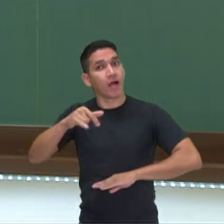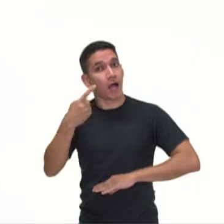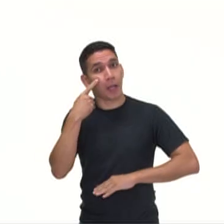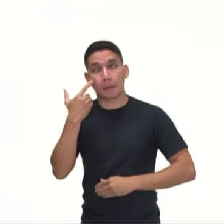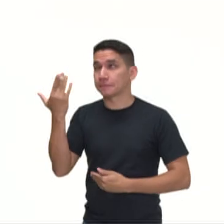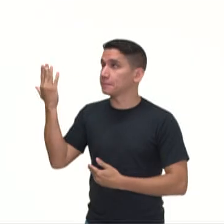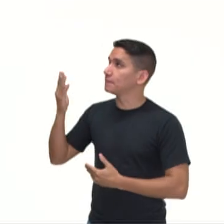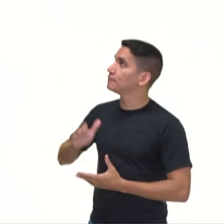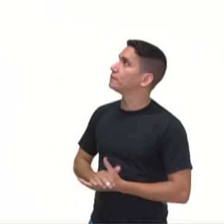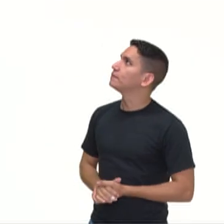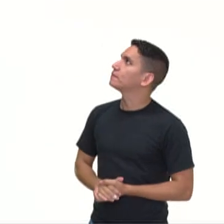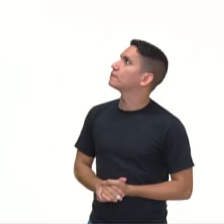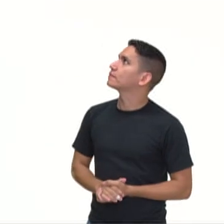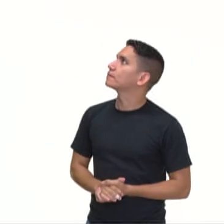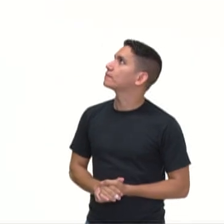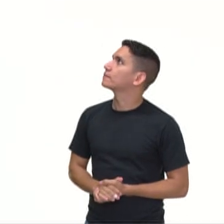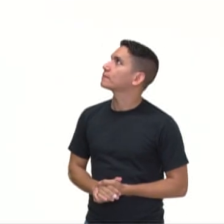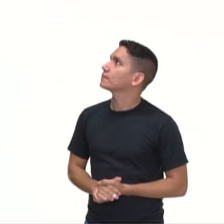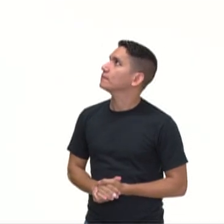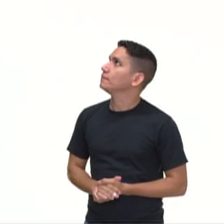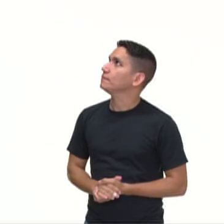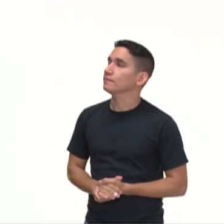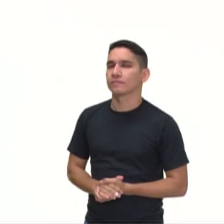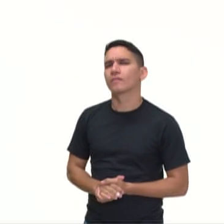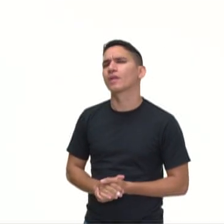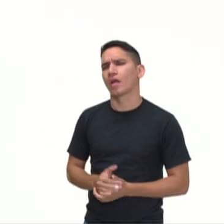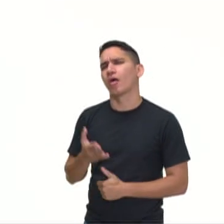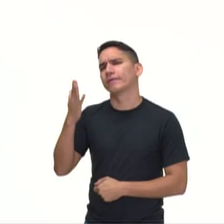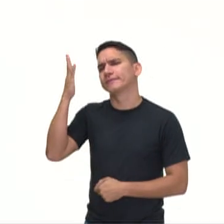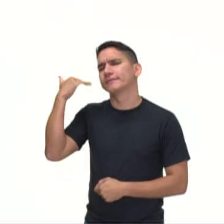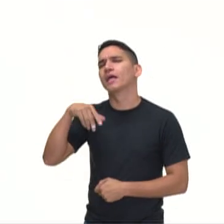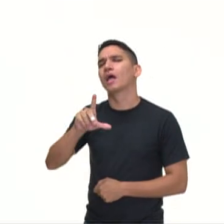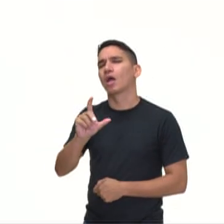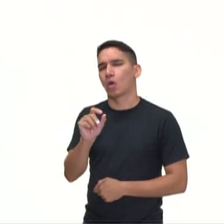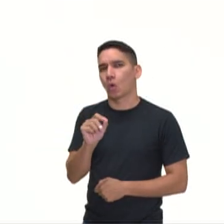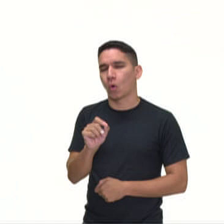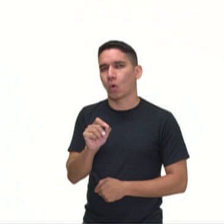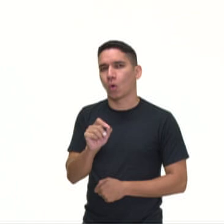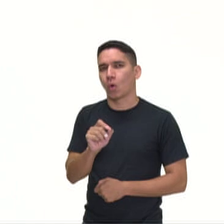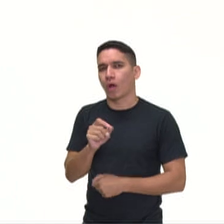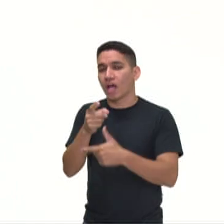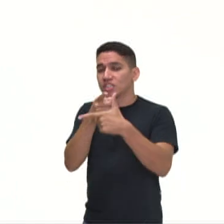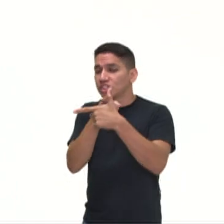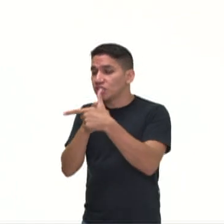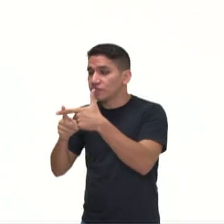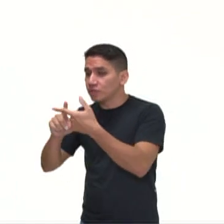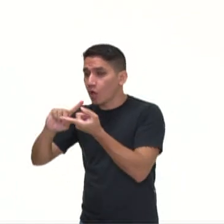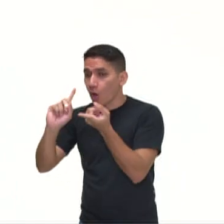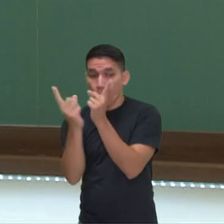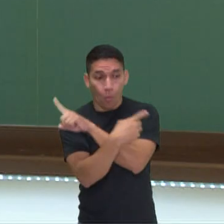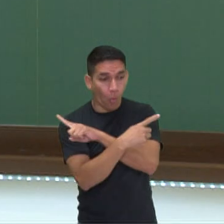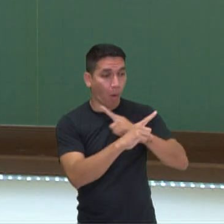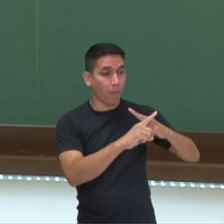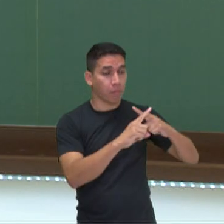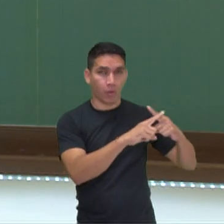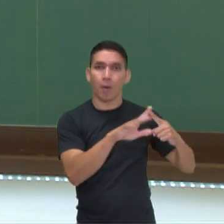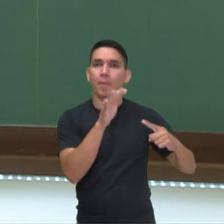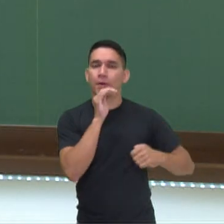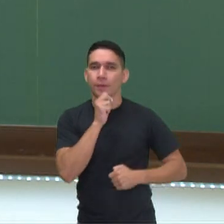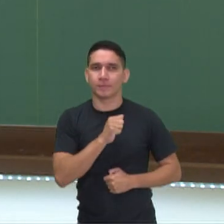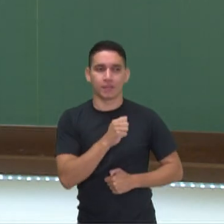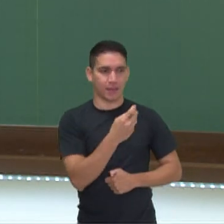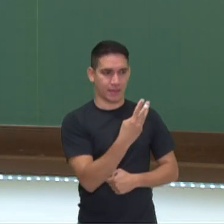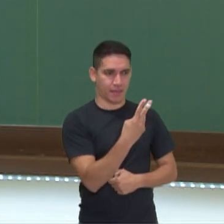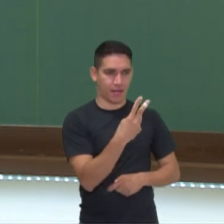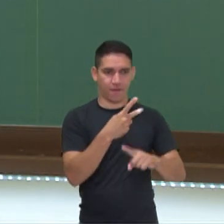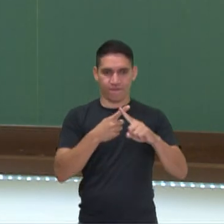Quem então vamos lá se eu sei que a divisão é o contrário da multiplicação se eu sei que três vezes hoje